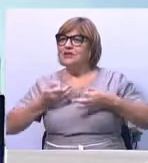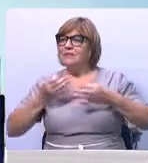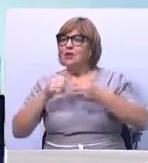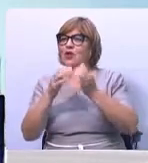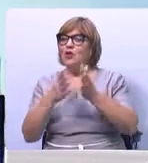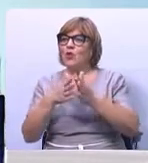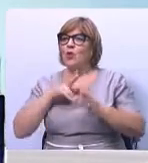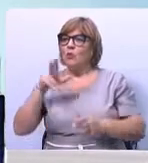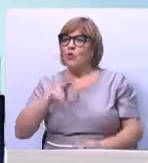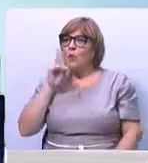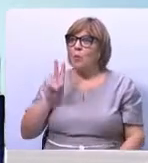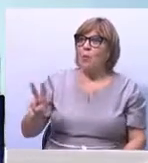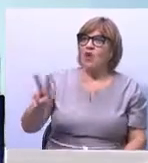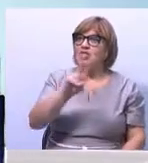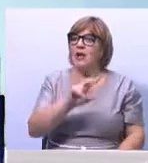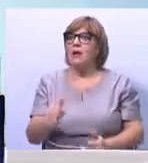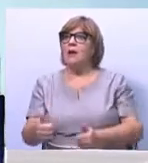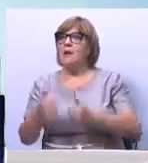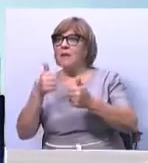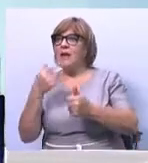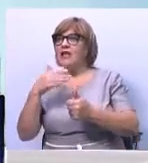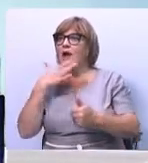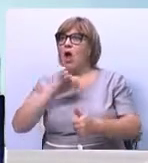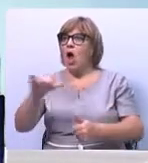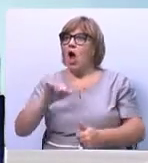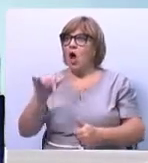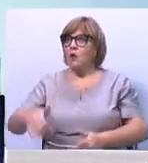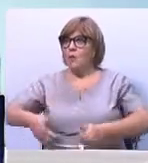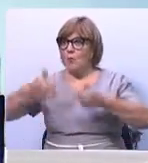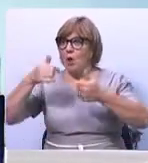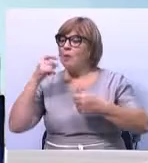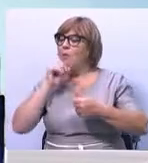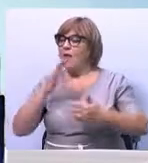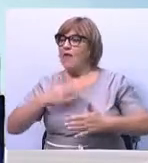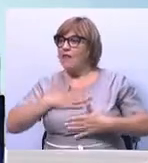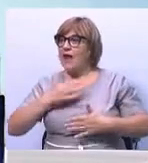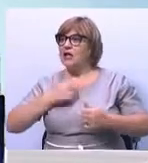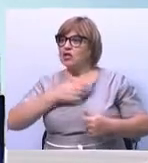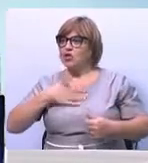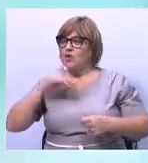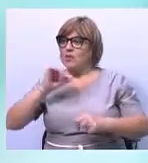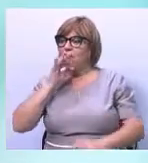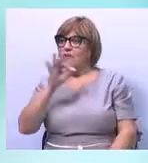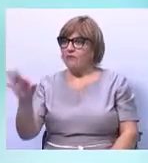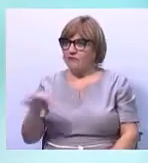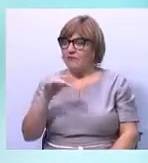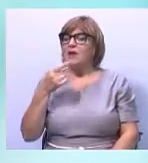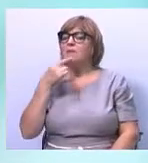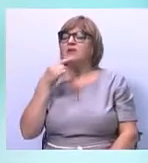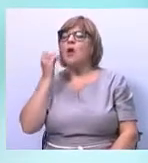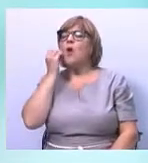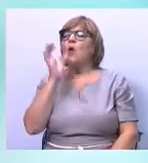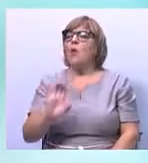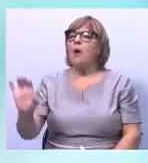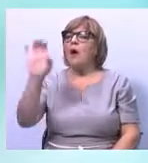os portugueses aqueles benefícios que os óleos essenciais podem ter na nossa saúde, na nossa família. Muito bem, já lá vamos perceber de que forma é que,